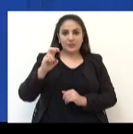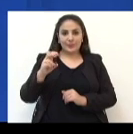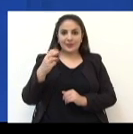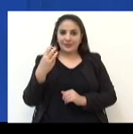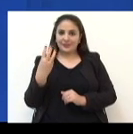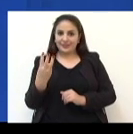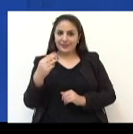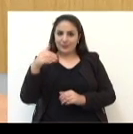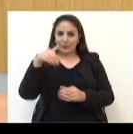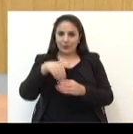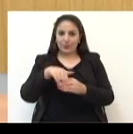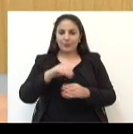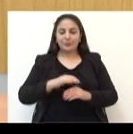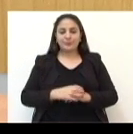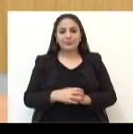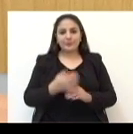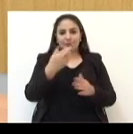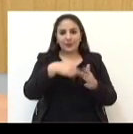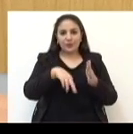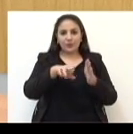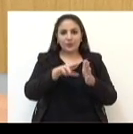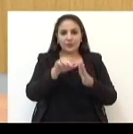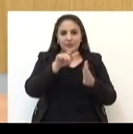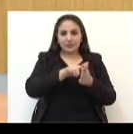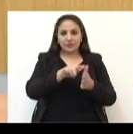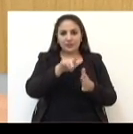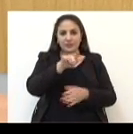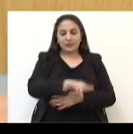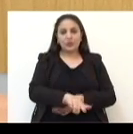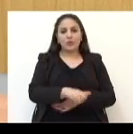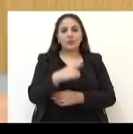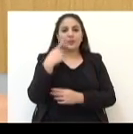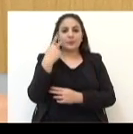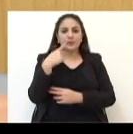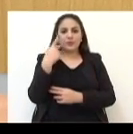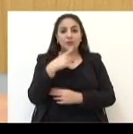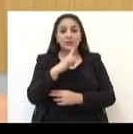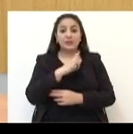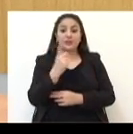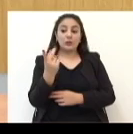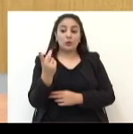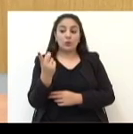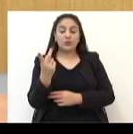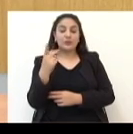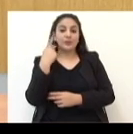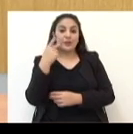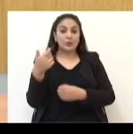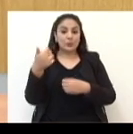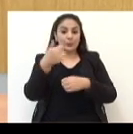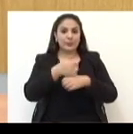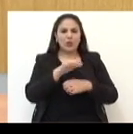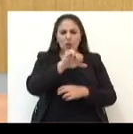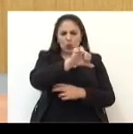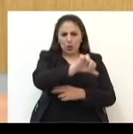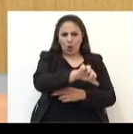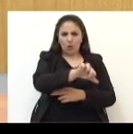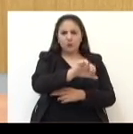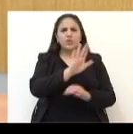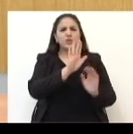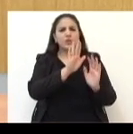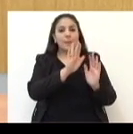1.953 votos. A renovação na Casa do Povo ficou por conta de 12 vereadores. 9 deles